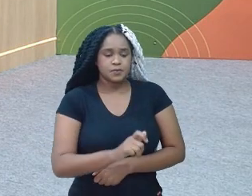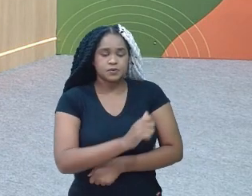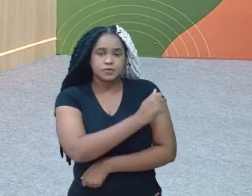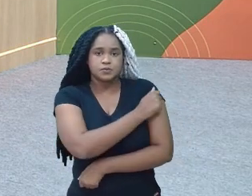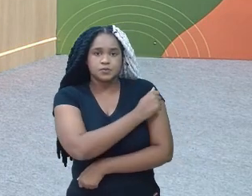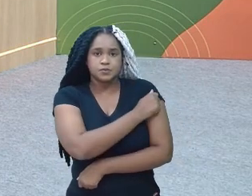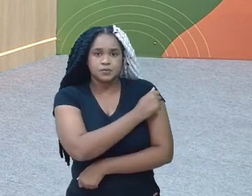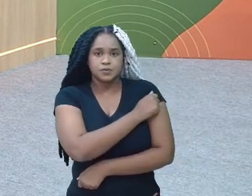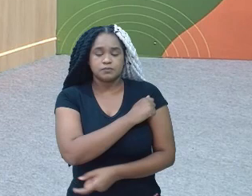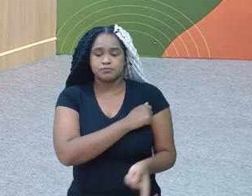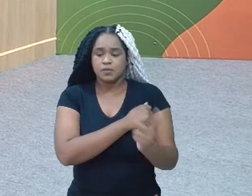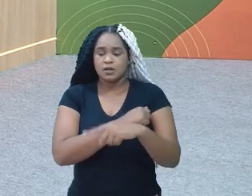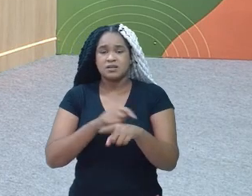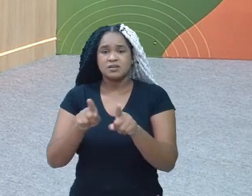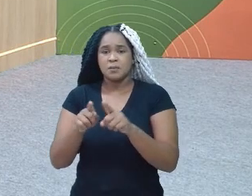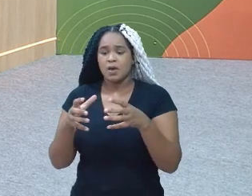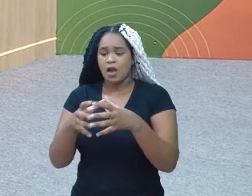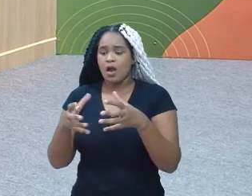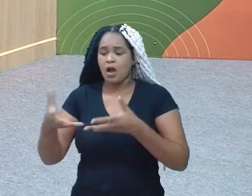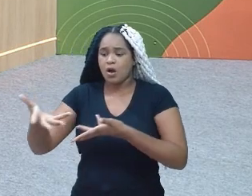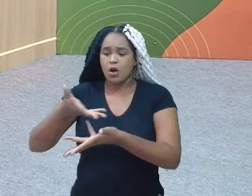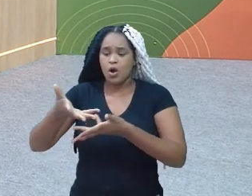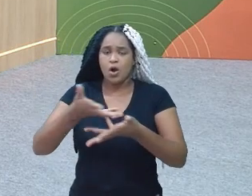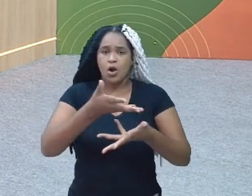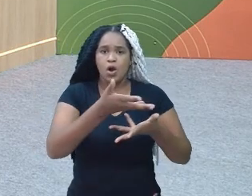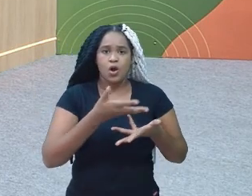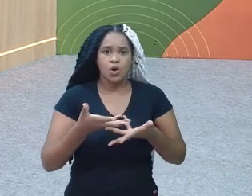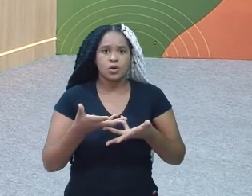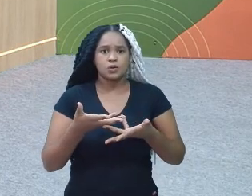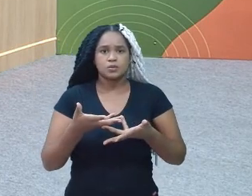a convivência, a socialização,